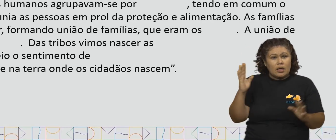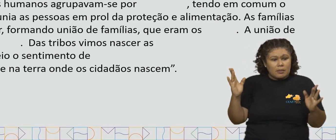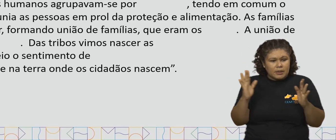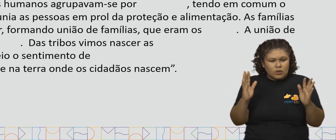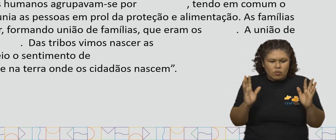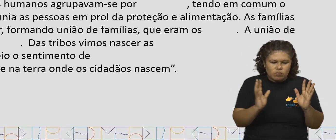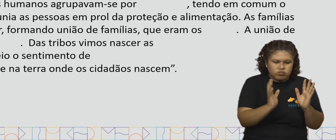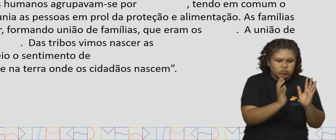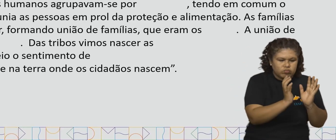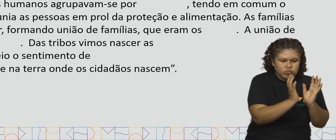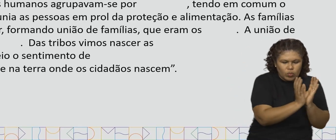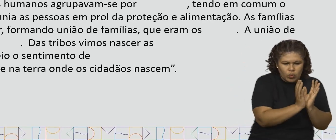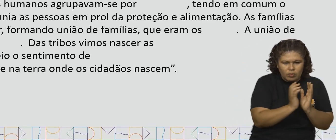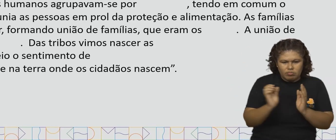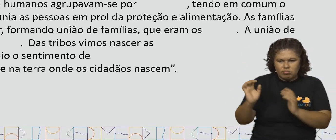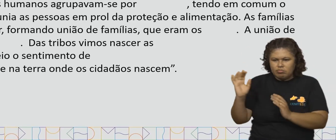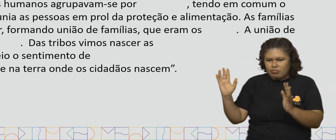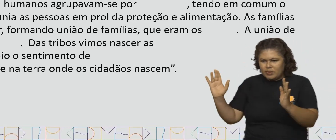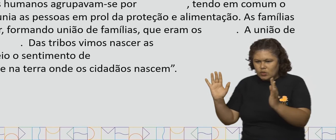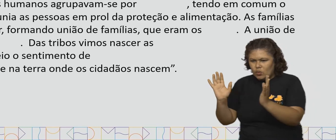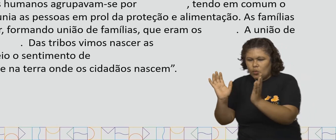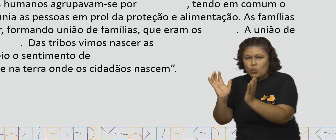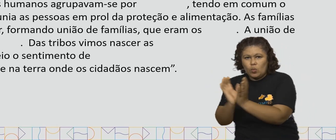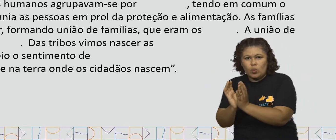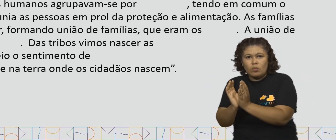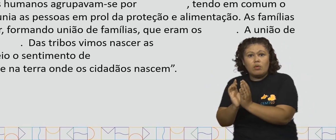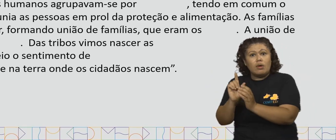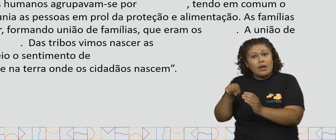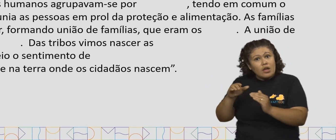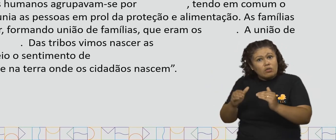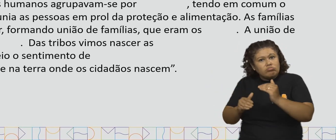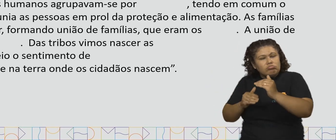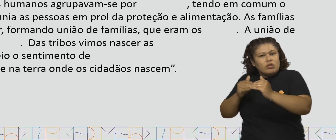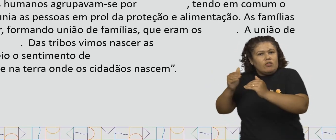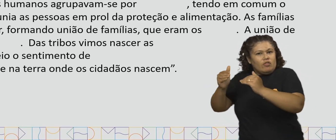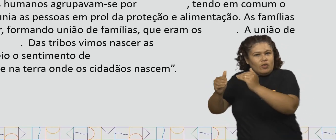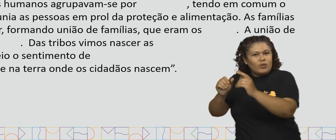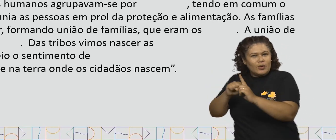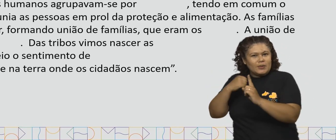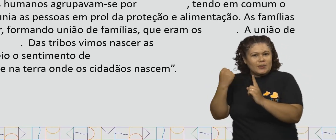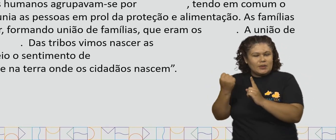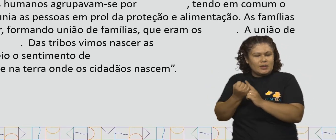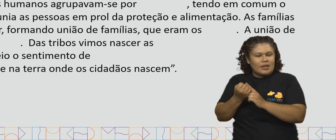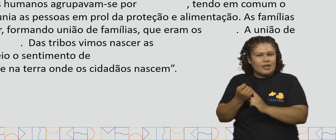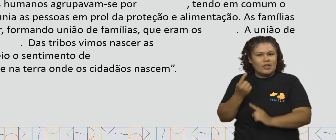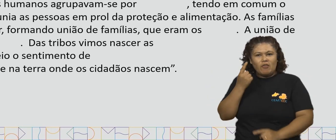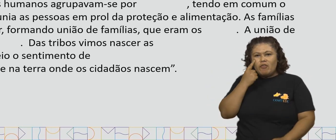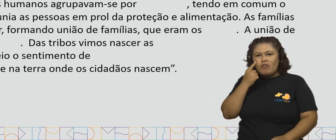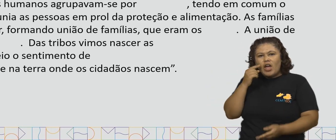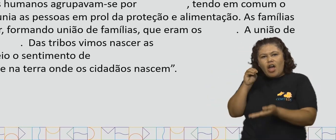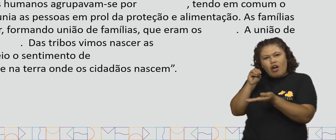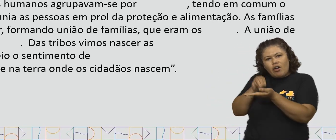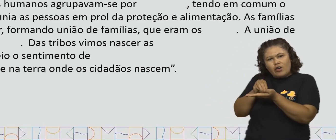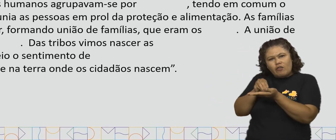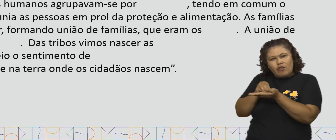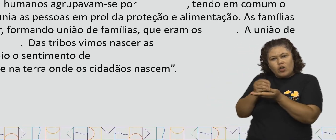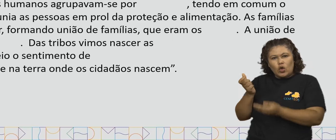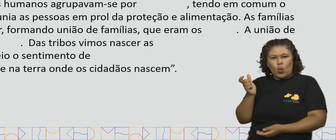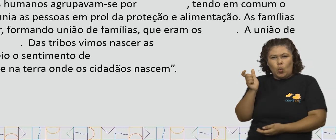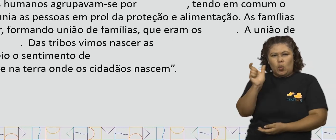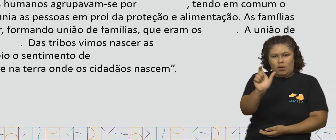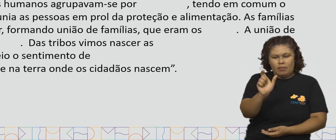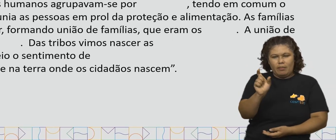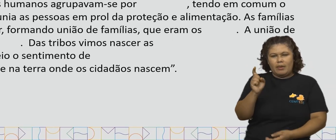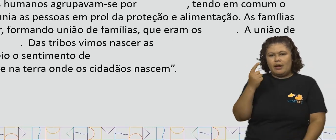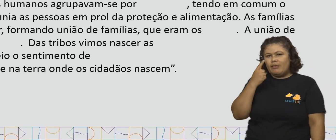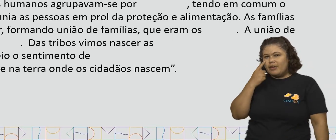vida em sociedade foi evoluindo. Complete corretamente os espaços no texto abaixo, a partir do que aprendemos na aula de hoje